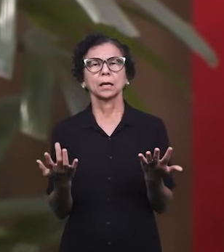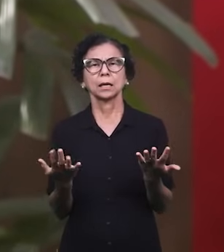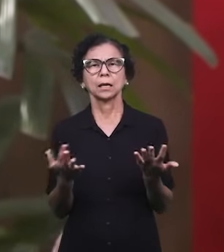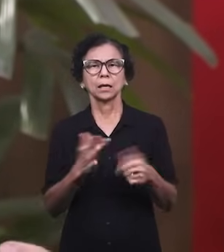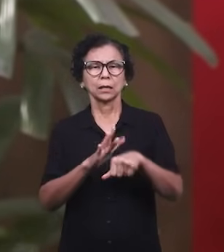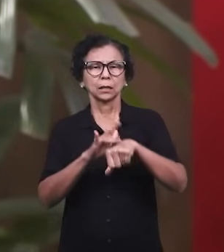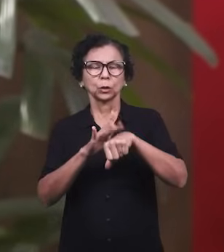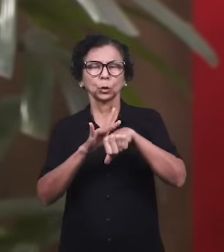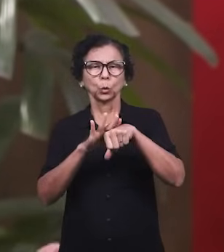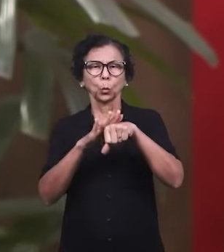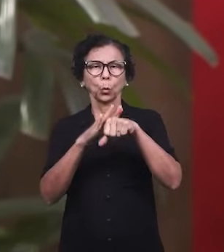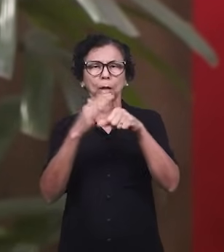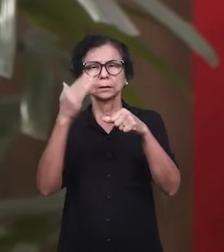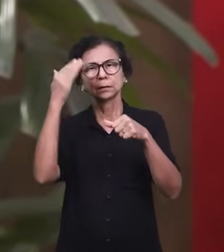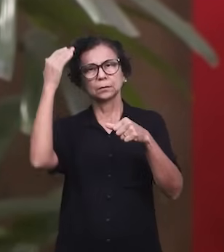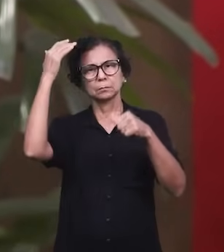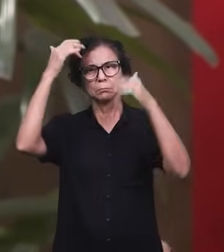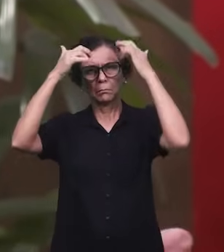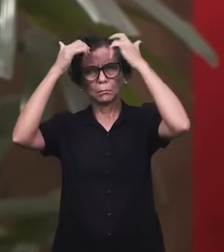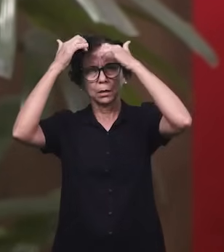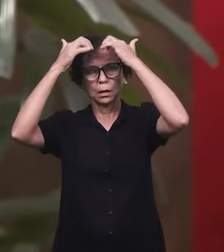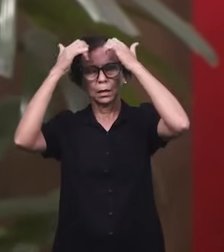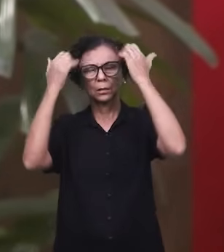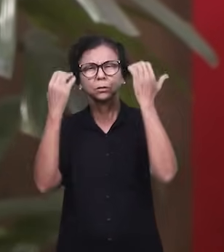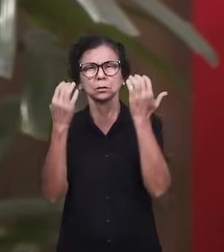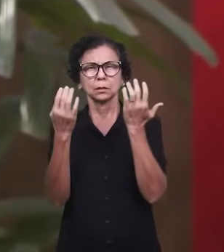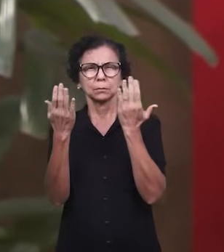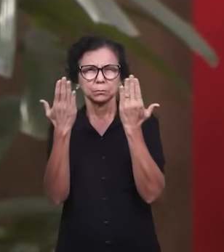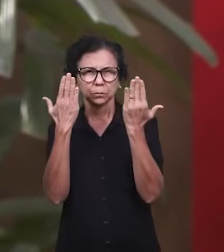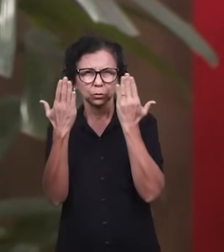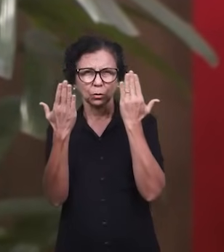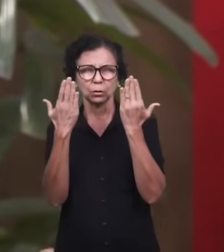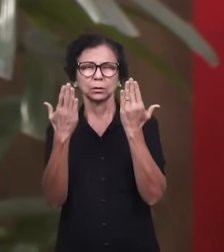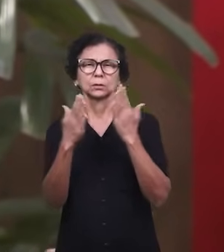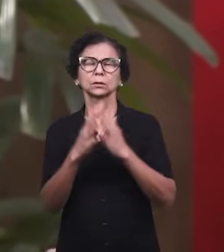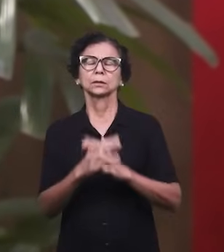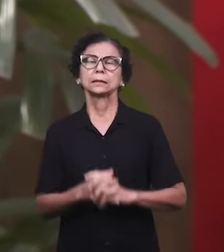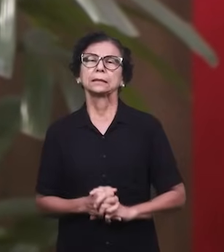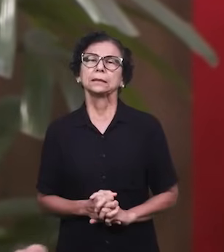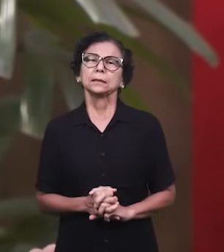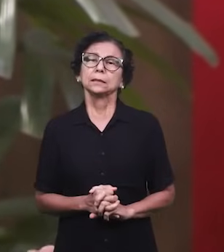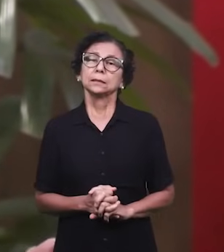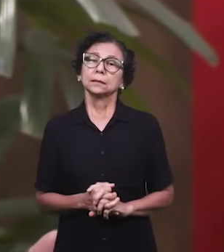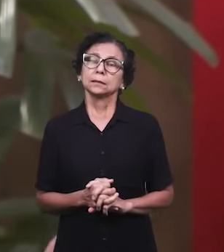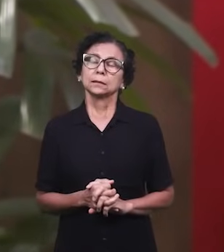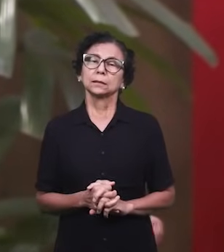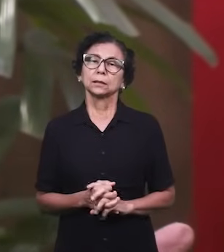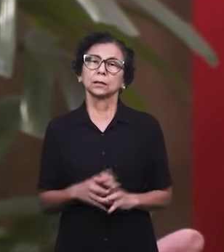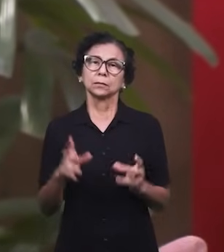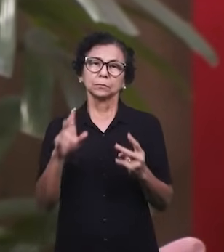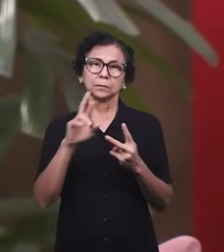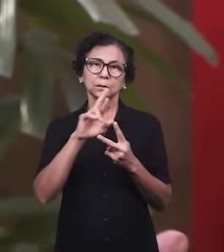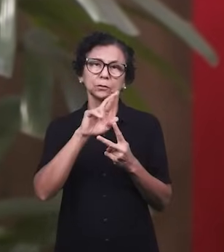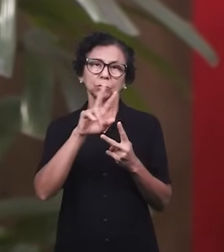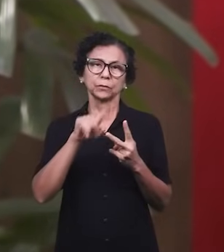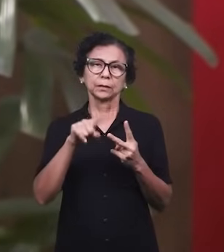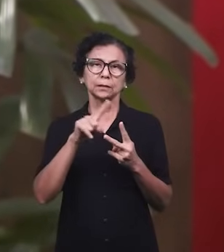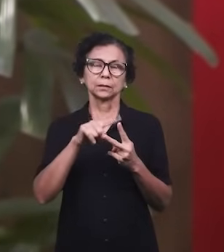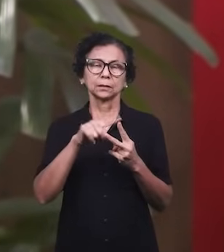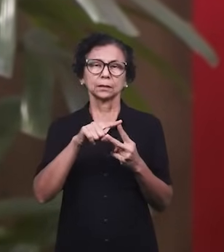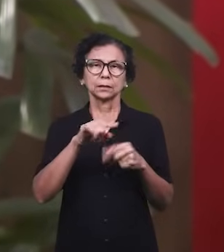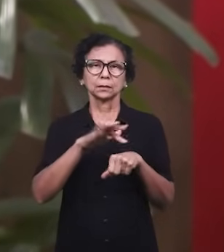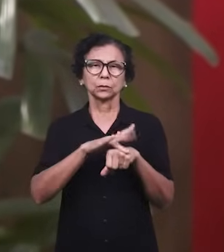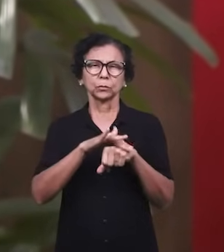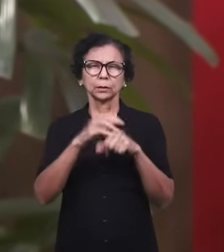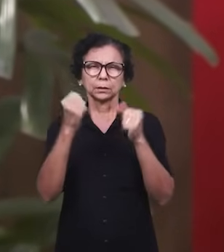psicológicas que têm tratamento psicológico, é preciso adotar o tratamento. E aí há uma diferença entre o que é doença psicológica e